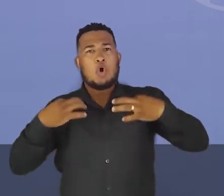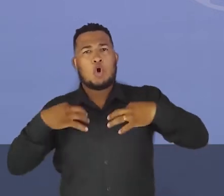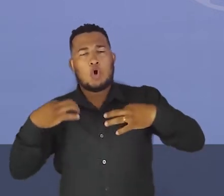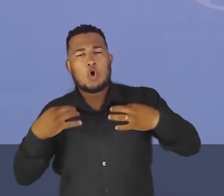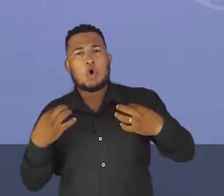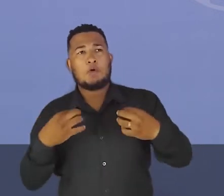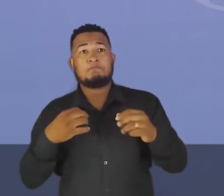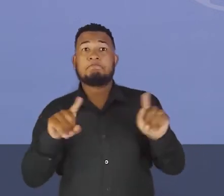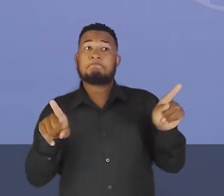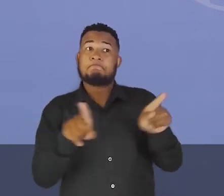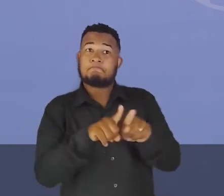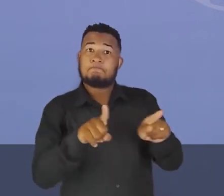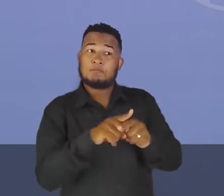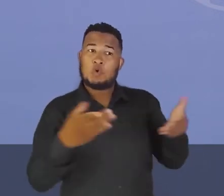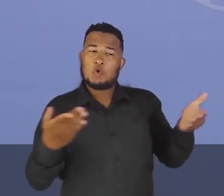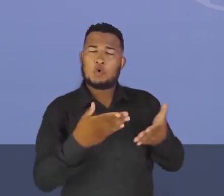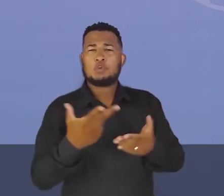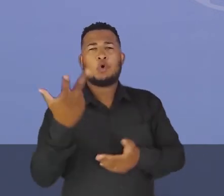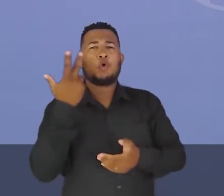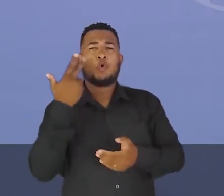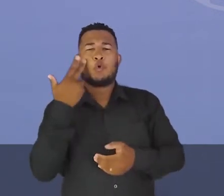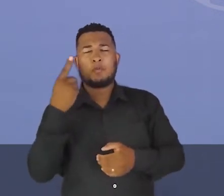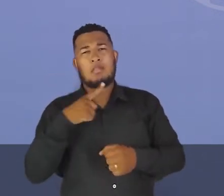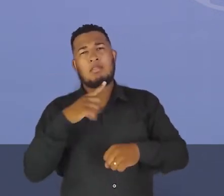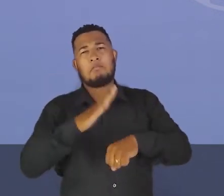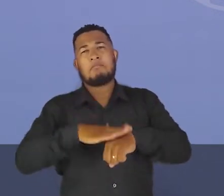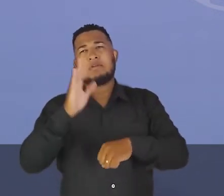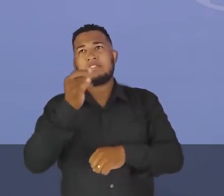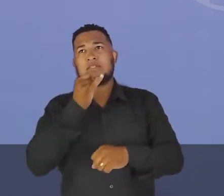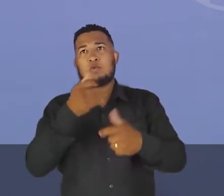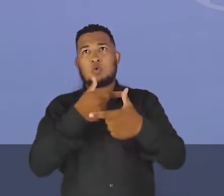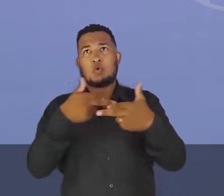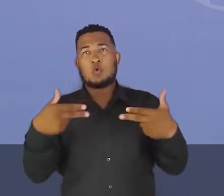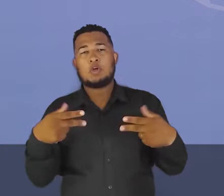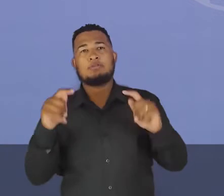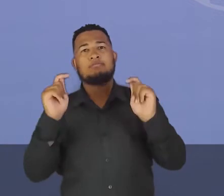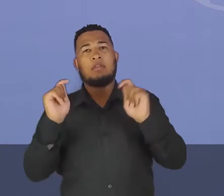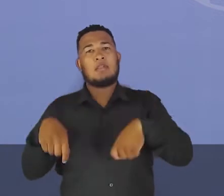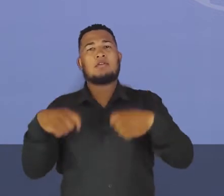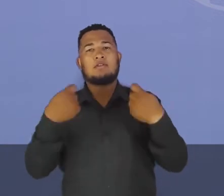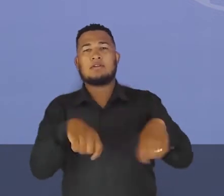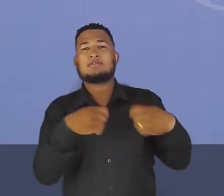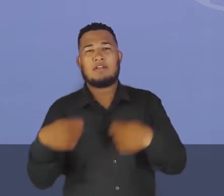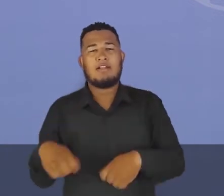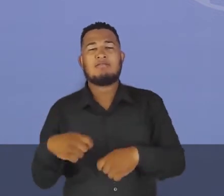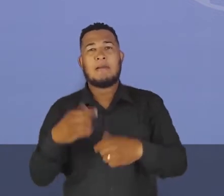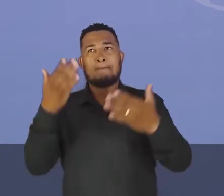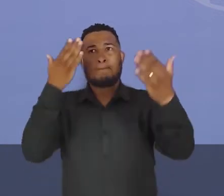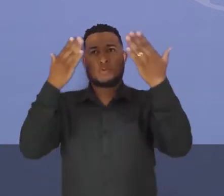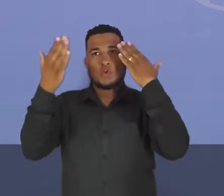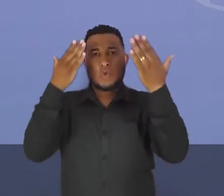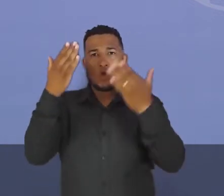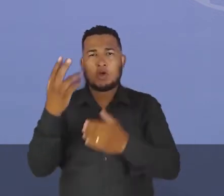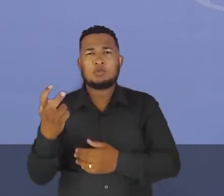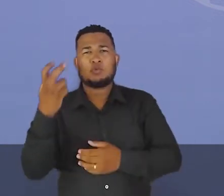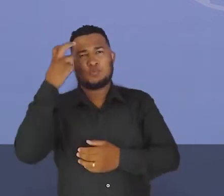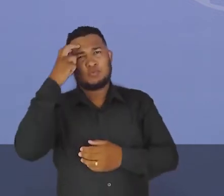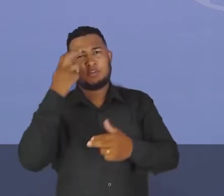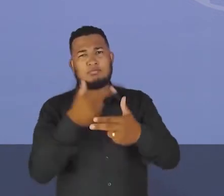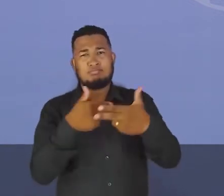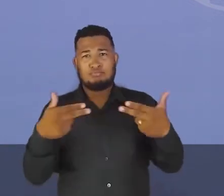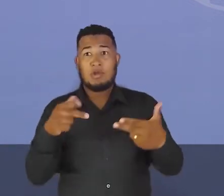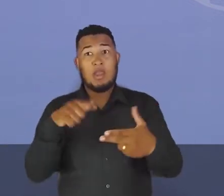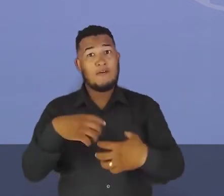necessidades que são hoje mais comuns, necessidades psicológicas, culturais. E ele é uma das formas